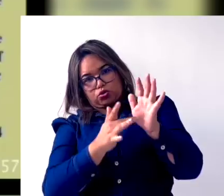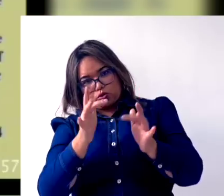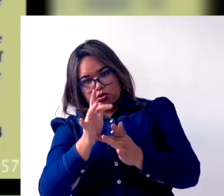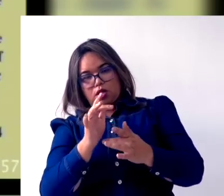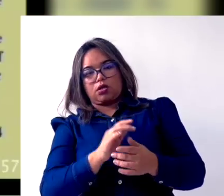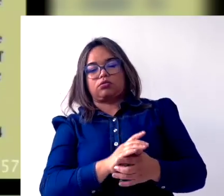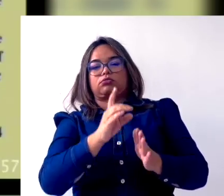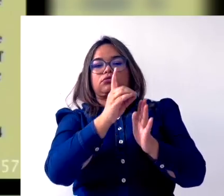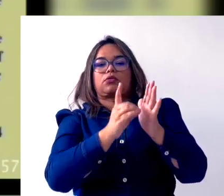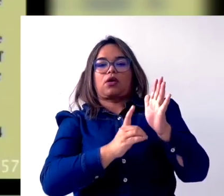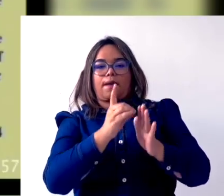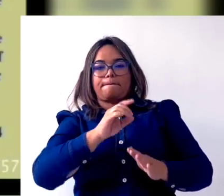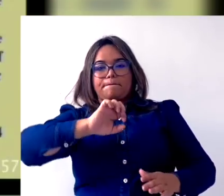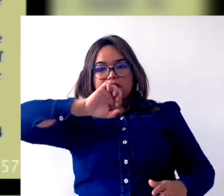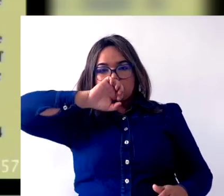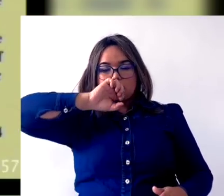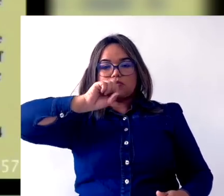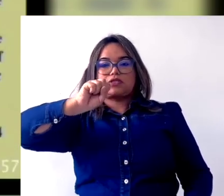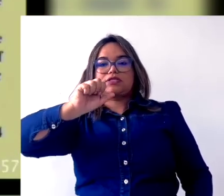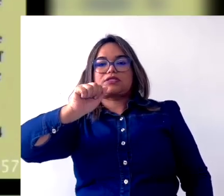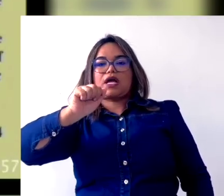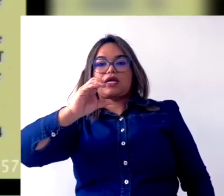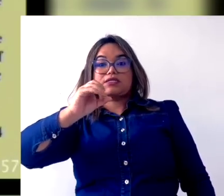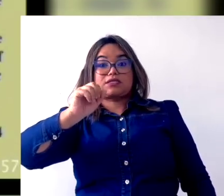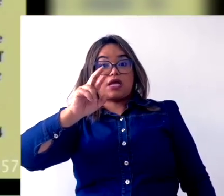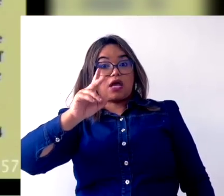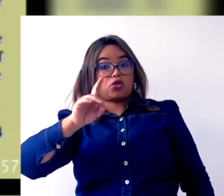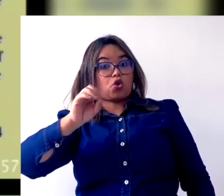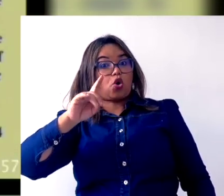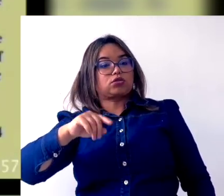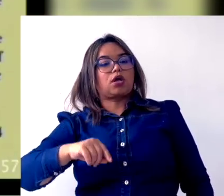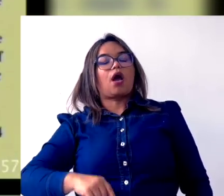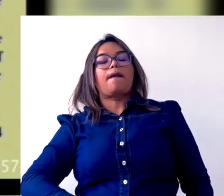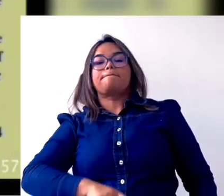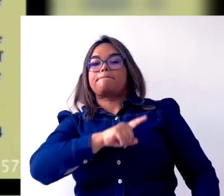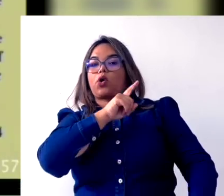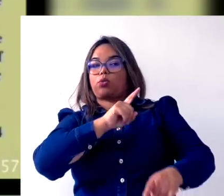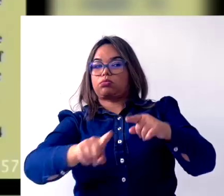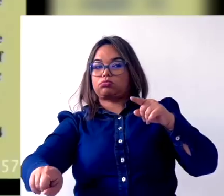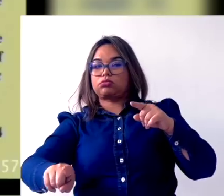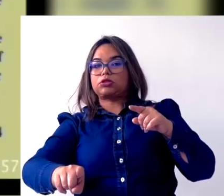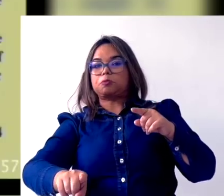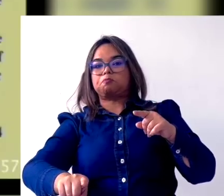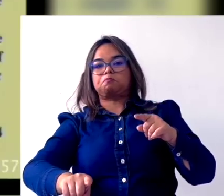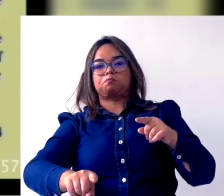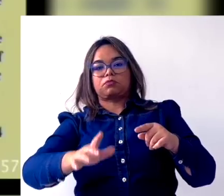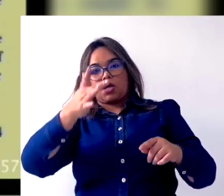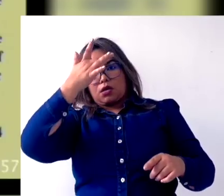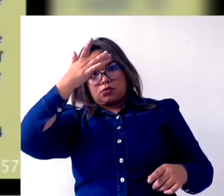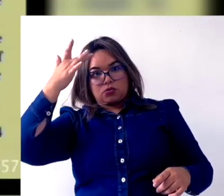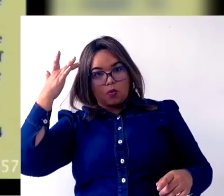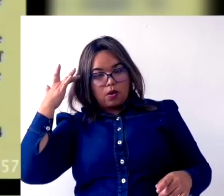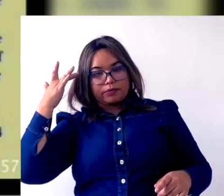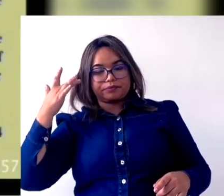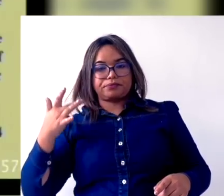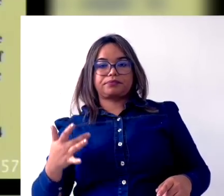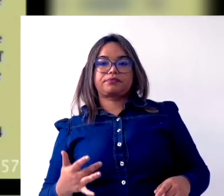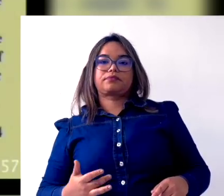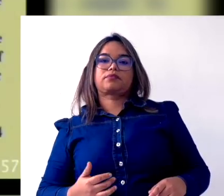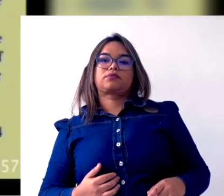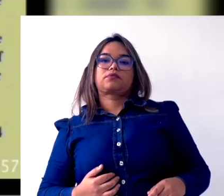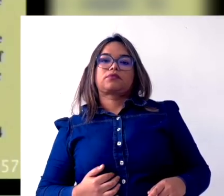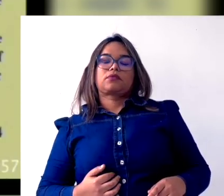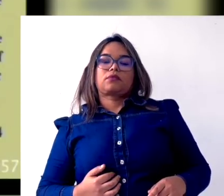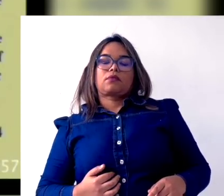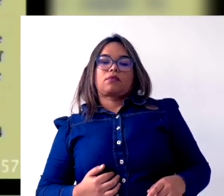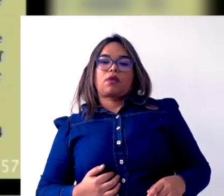tomem cuidado e proíbam, sob pena de excomunhão, qualquer pessoa de presumir ou dar